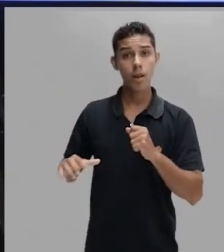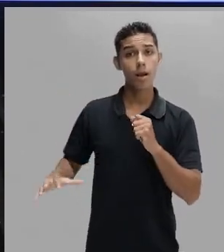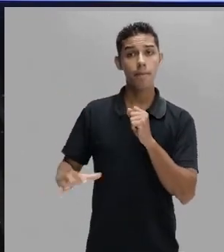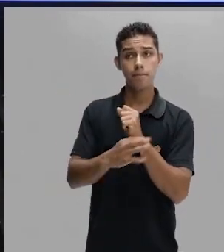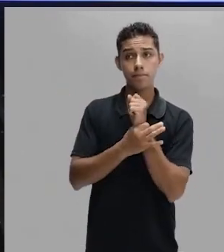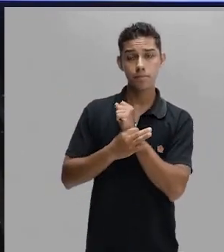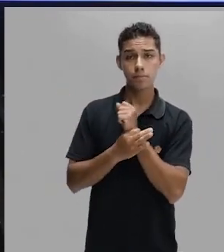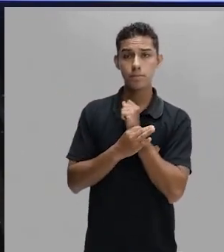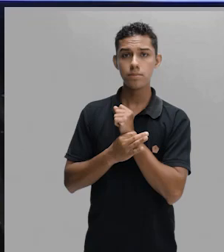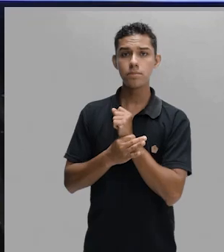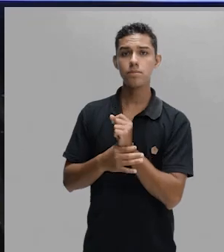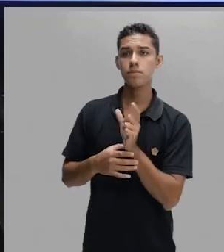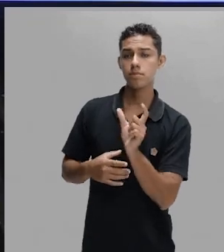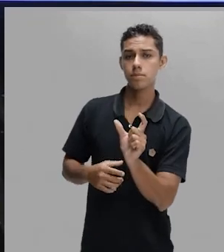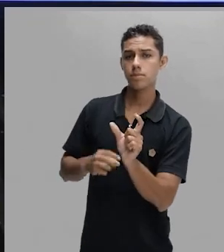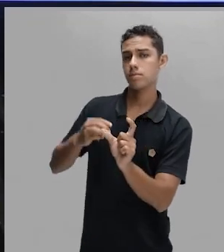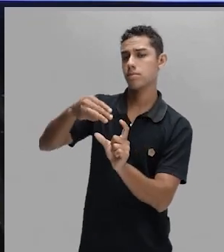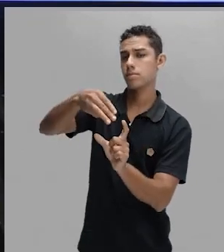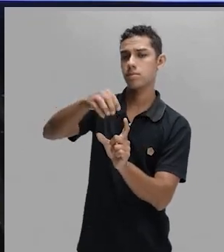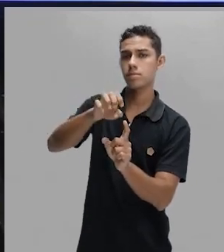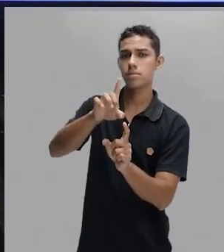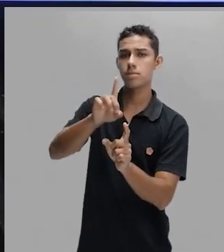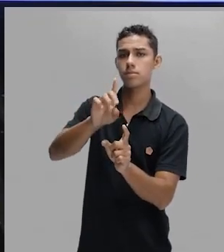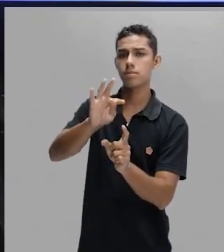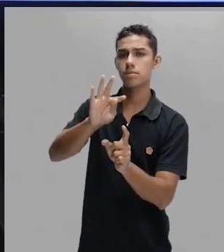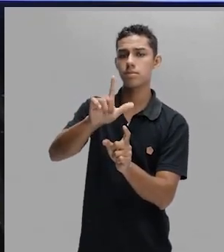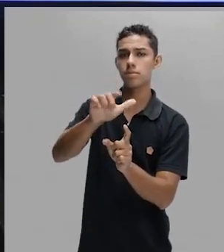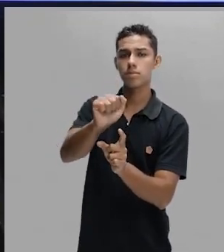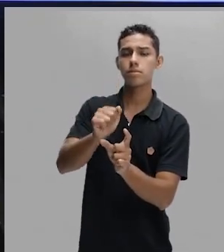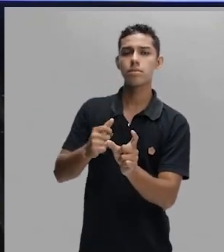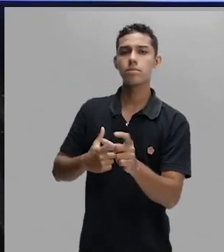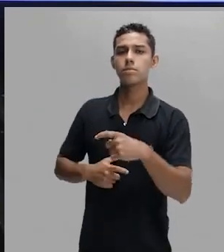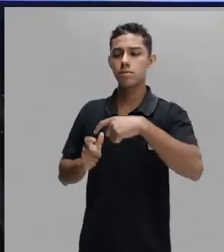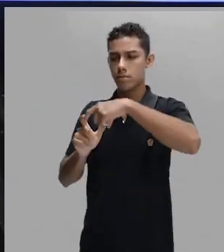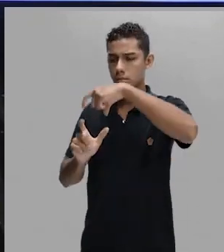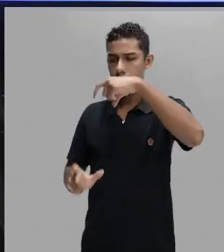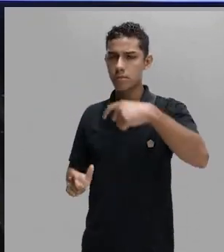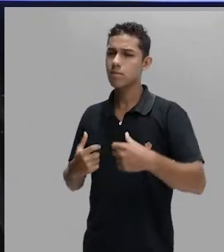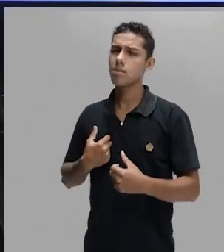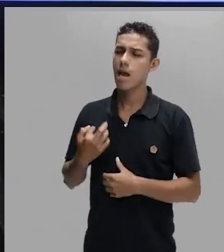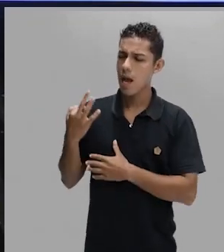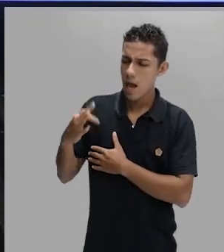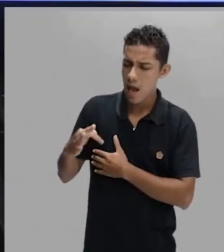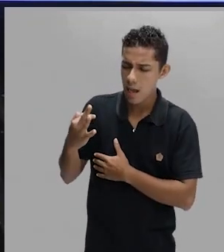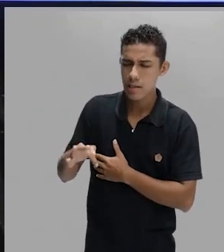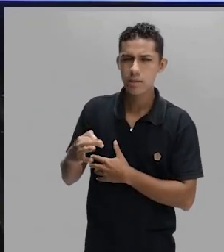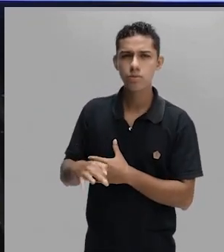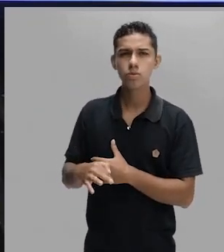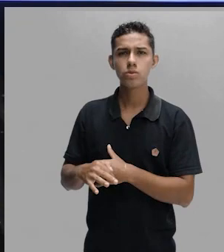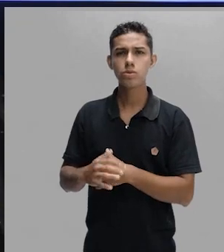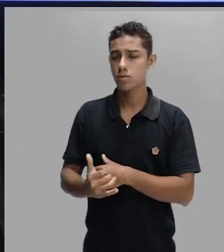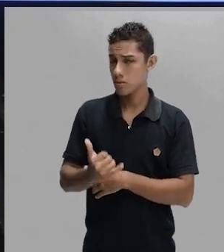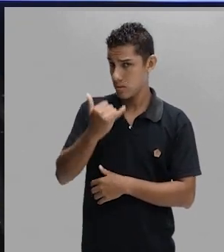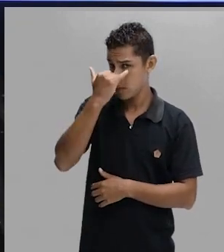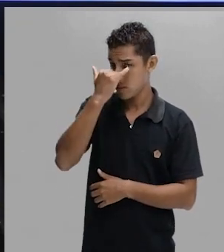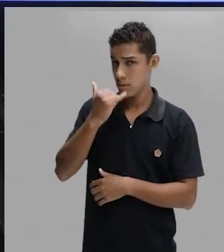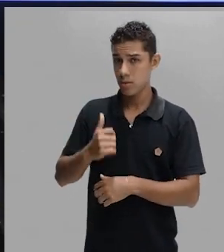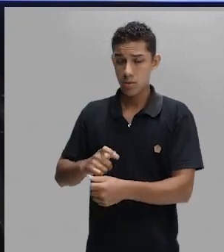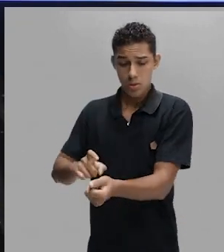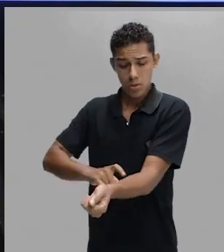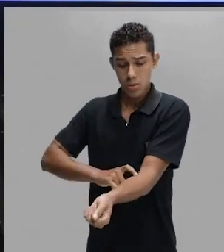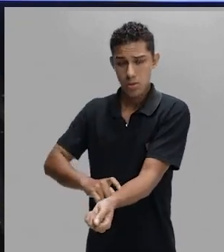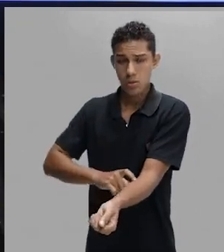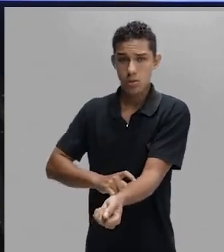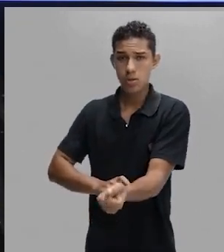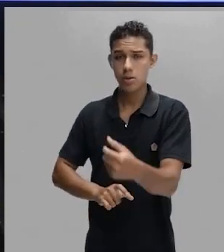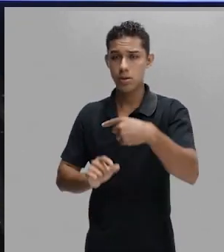Então a medula espinal estava passando ali, estava sendo protegida pela coluna vertebral. Eu sofri uma lesão ali. O meu sistema nervoso central, que